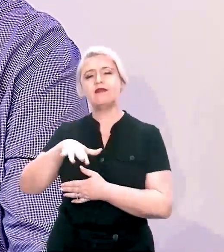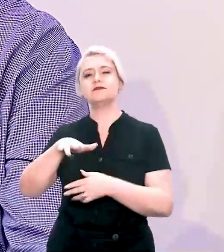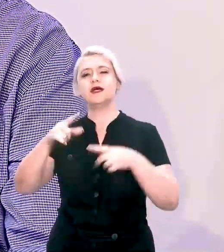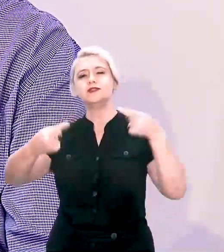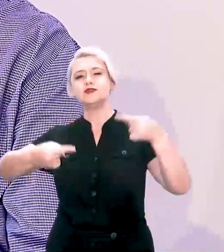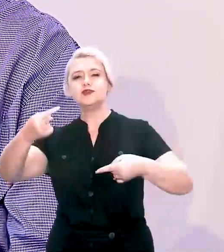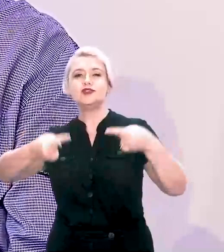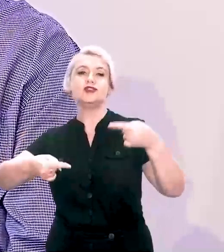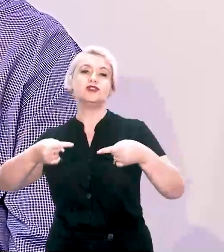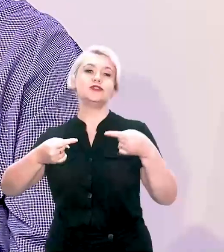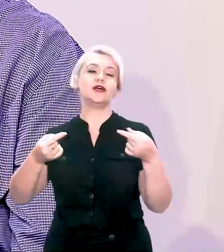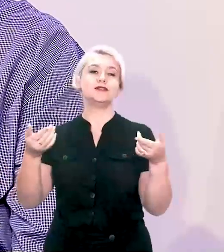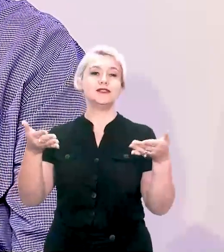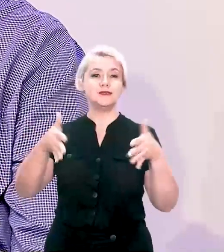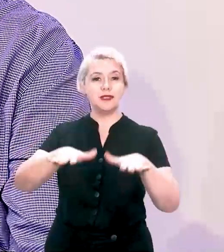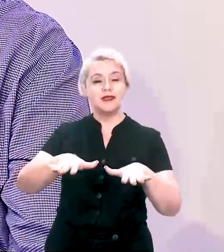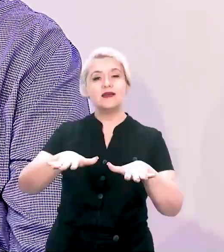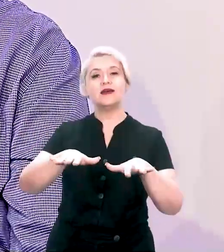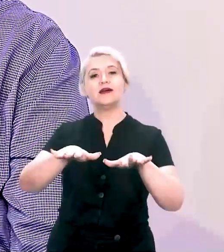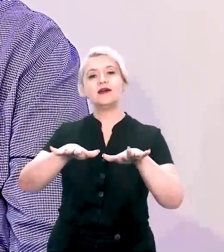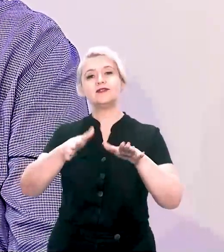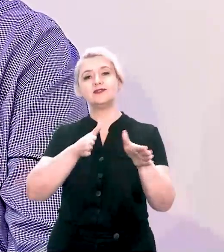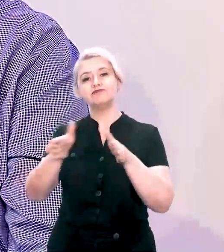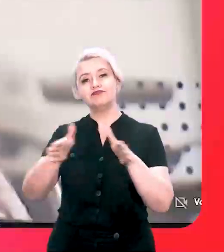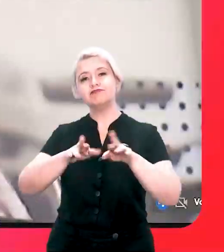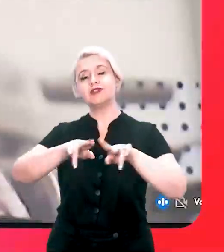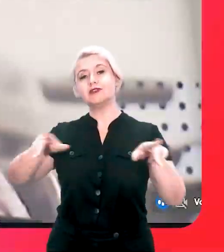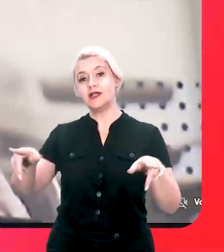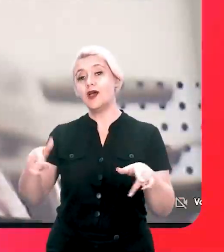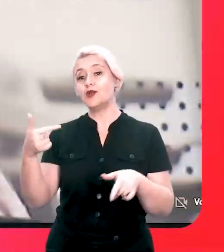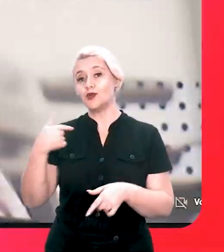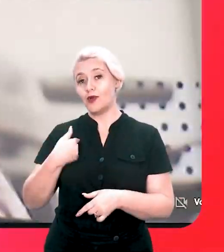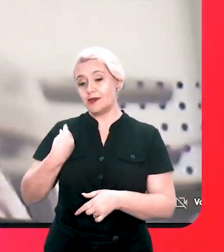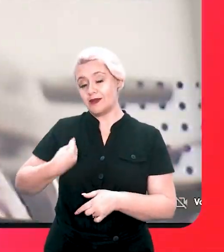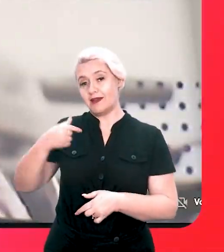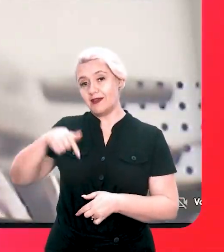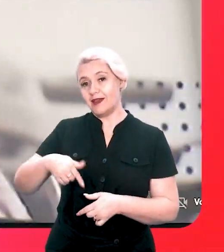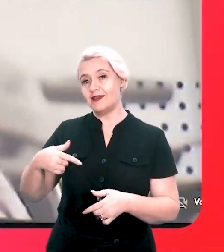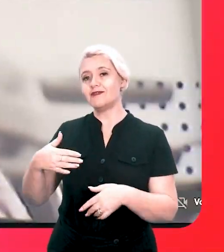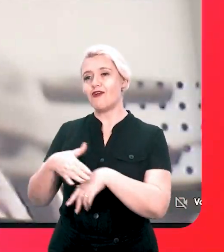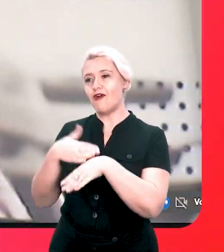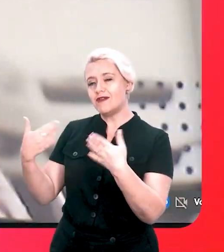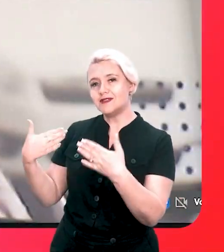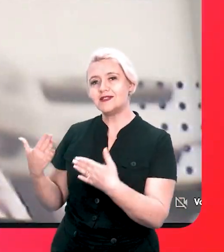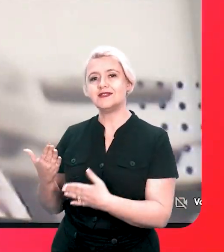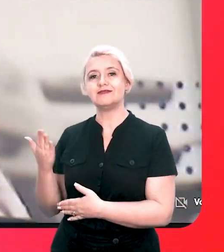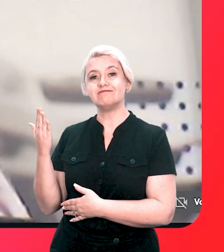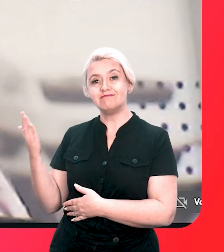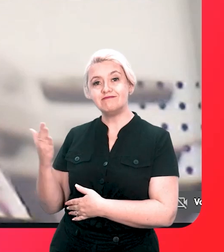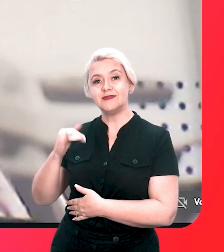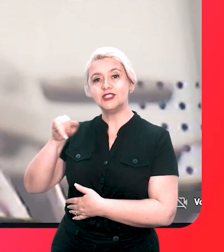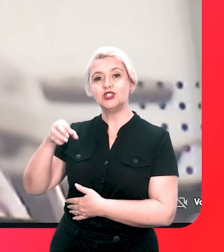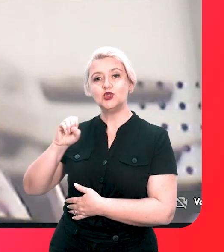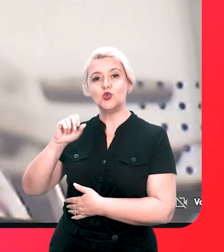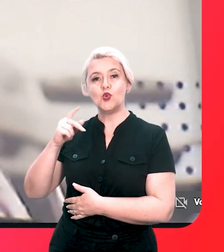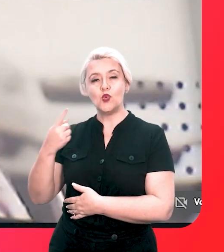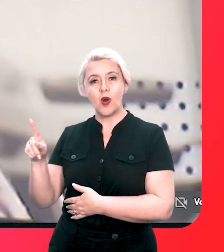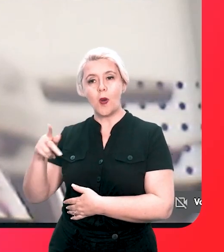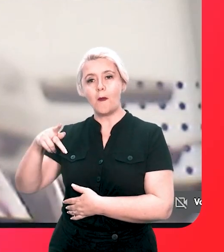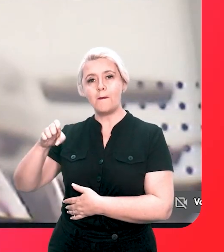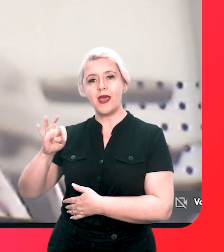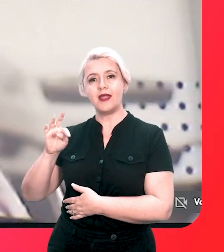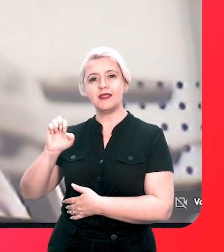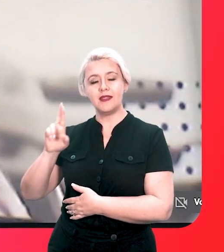inclusão. E eu estou aqui dialogando com o João Petri, o nosso amigo Petri da